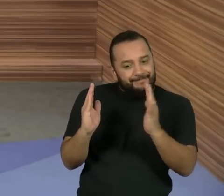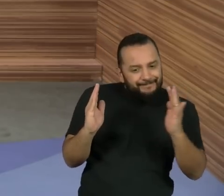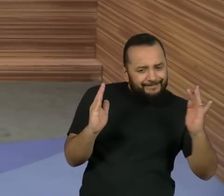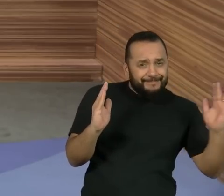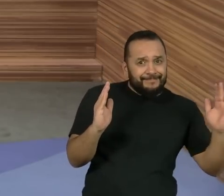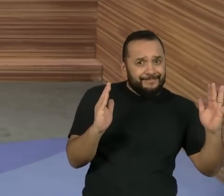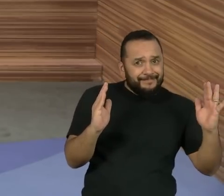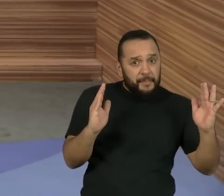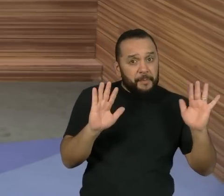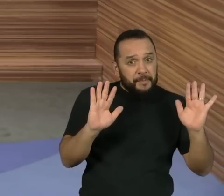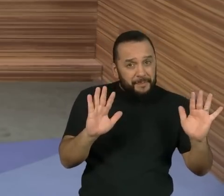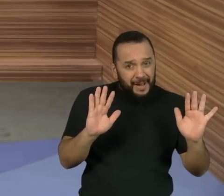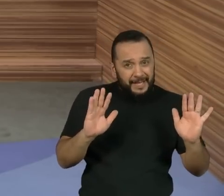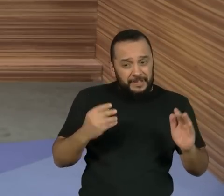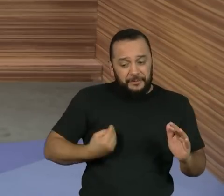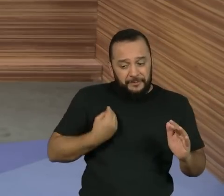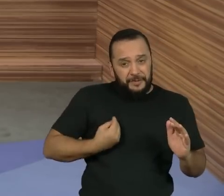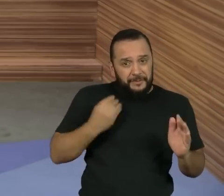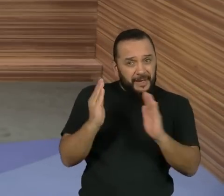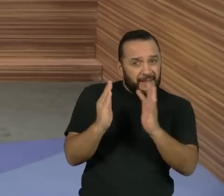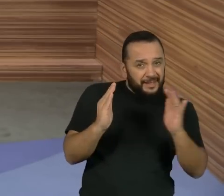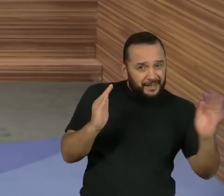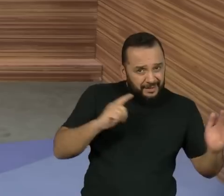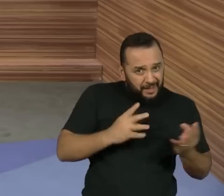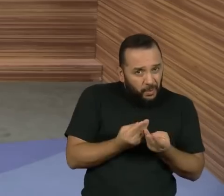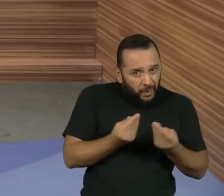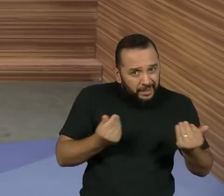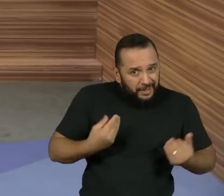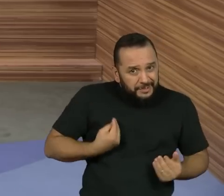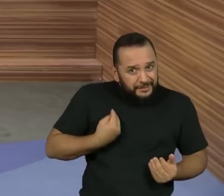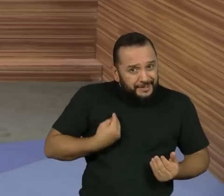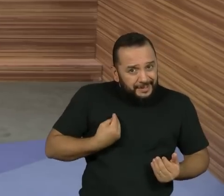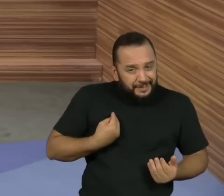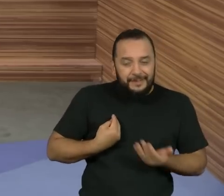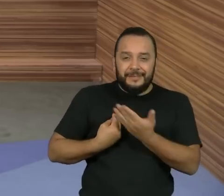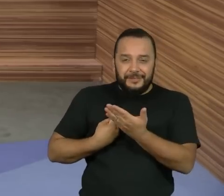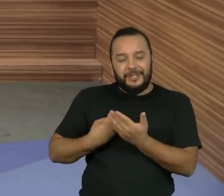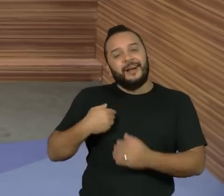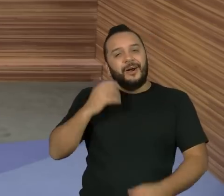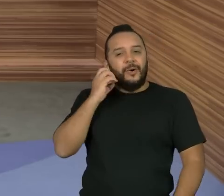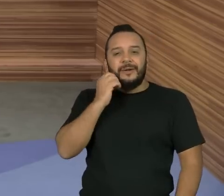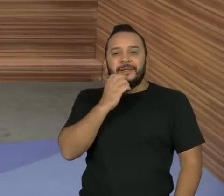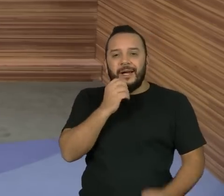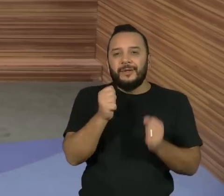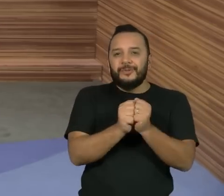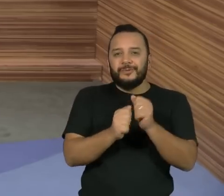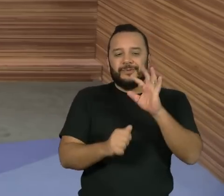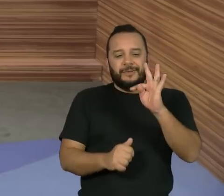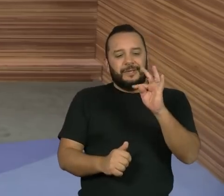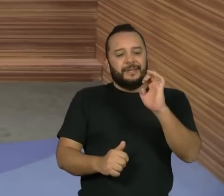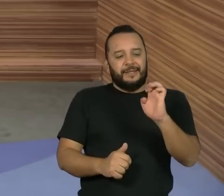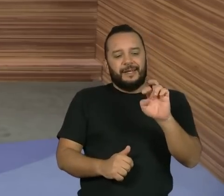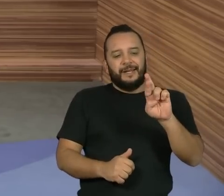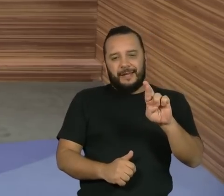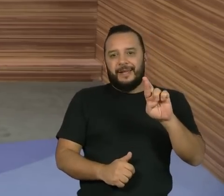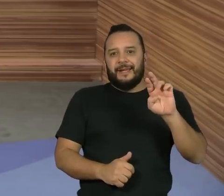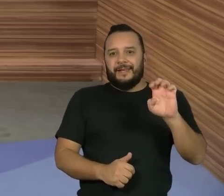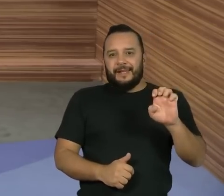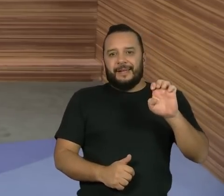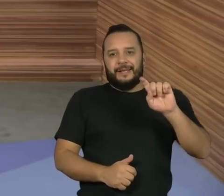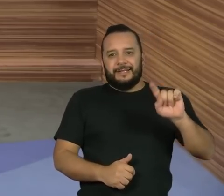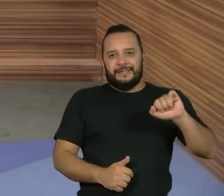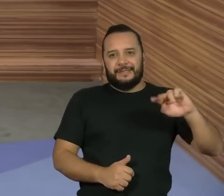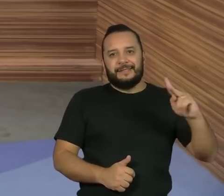melhor qualidade de vida? Os filósofos Mário Sérgio Cortella e Terezinha Rios refletem sobre o assunto no livro